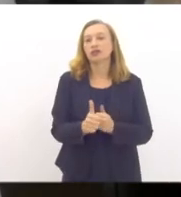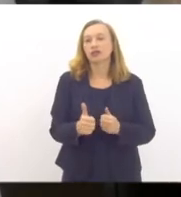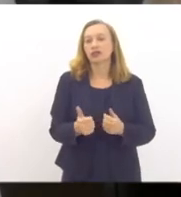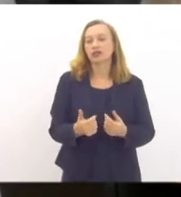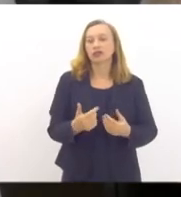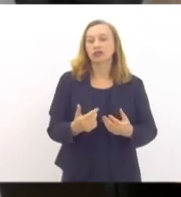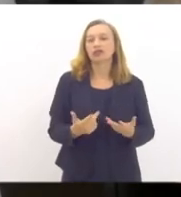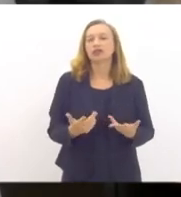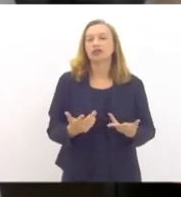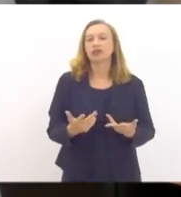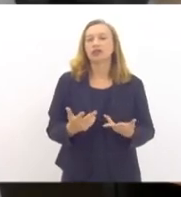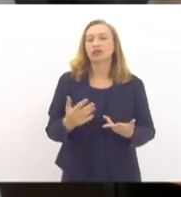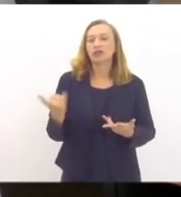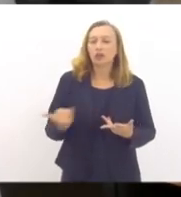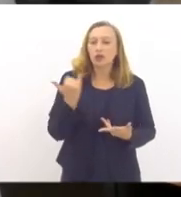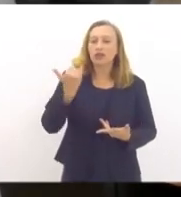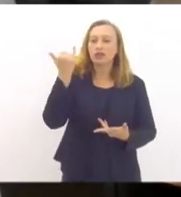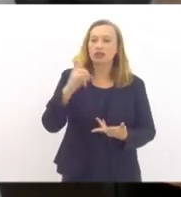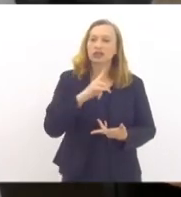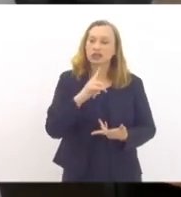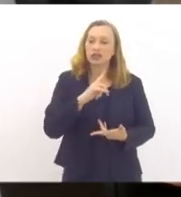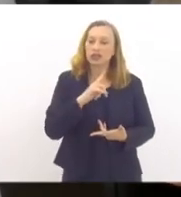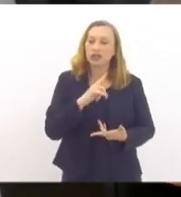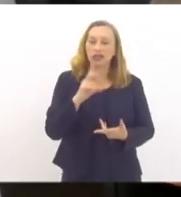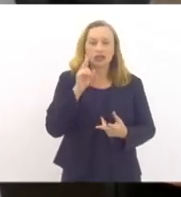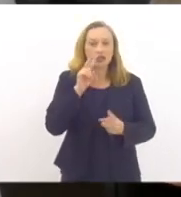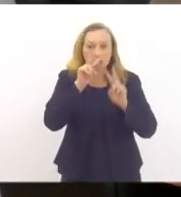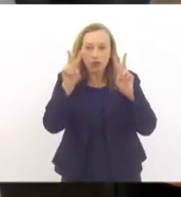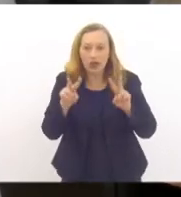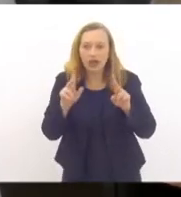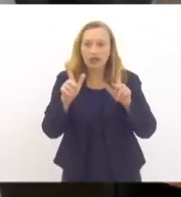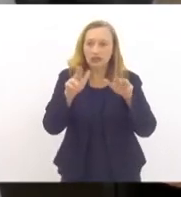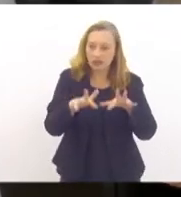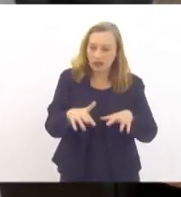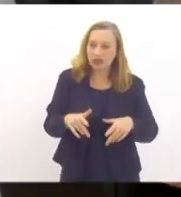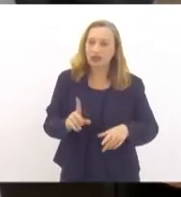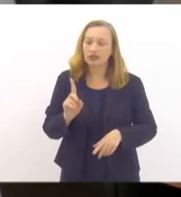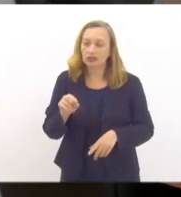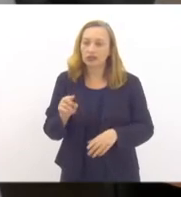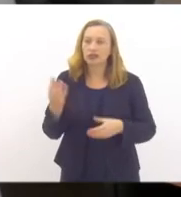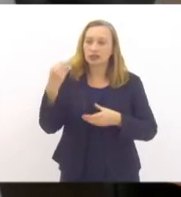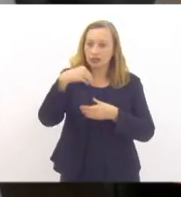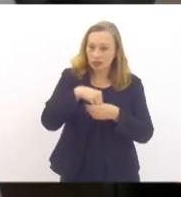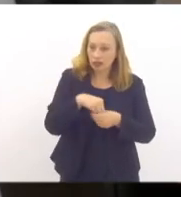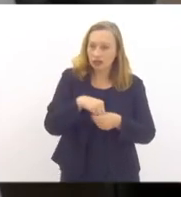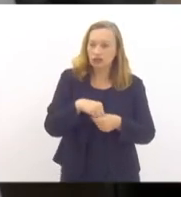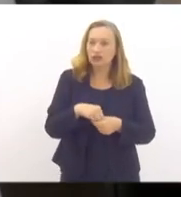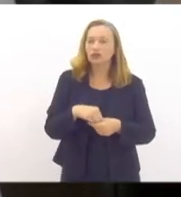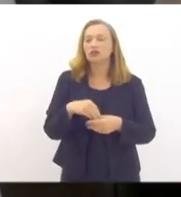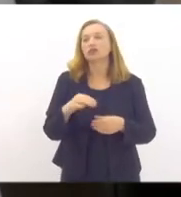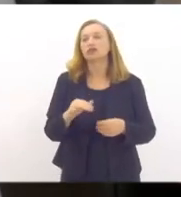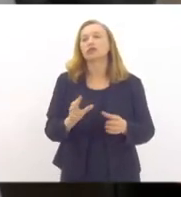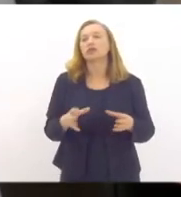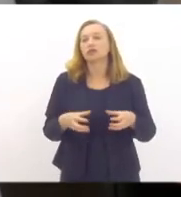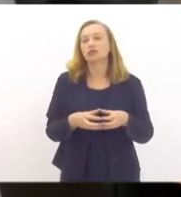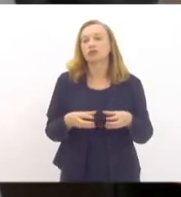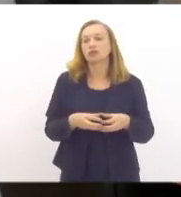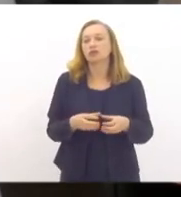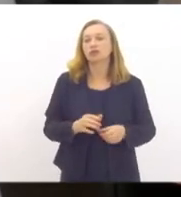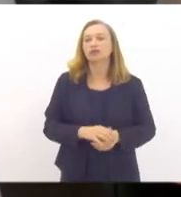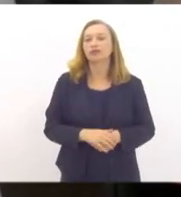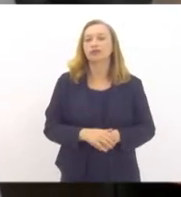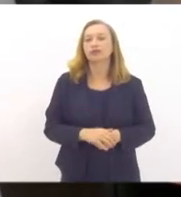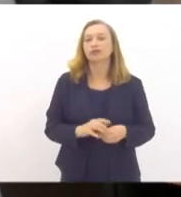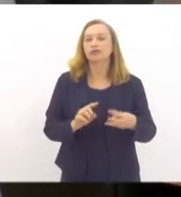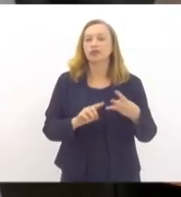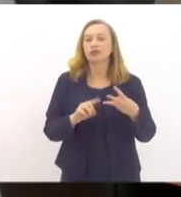acha importante, né, ter esse olhar diferenciado, né, dentro do mecanismo. E